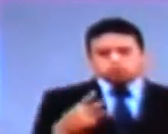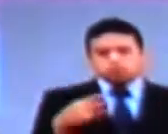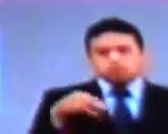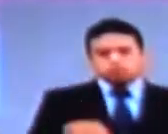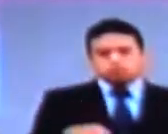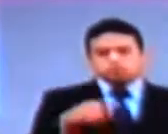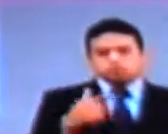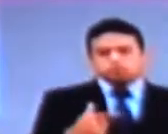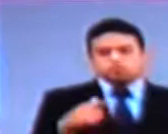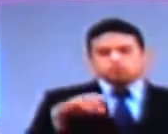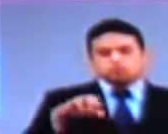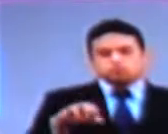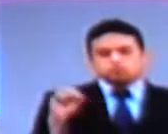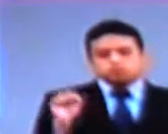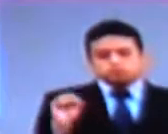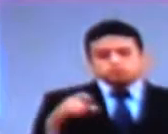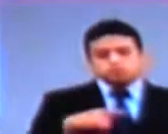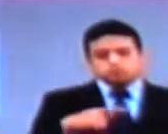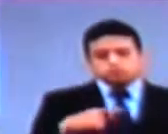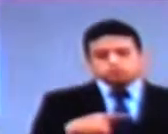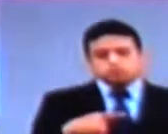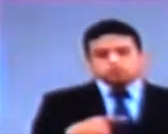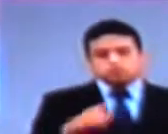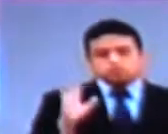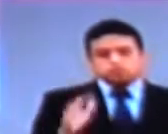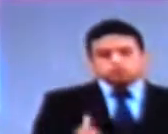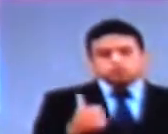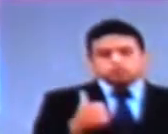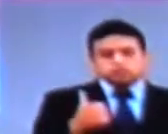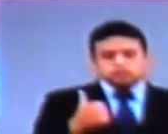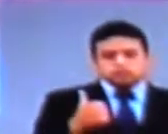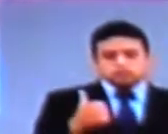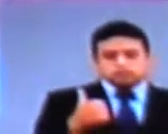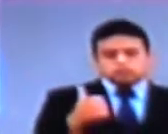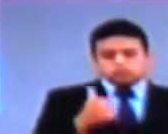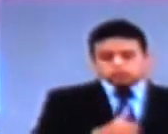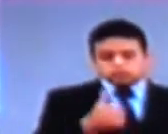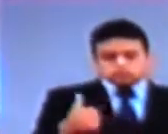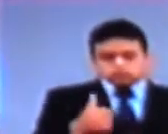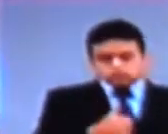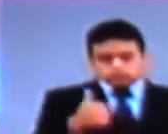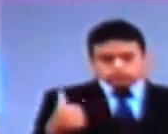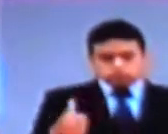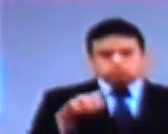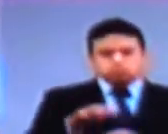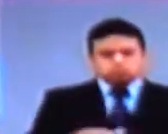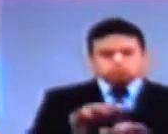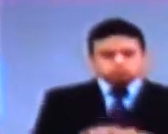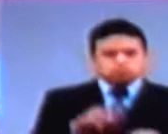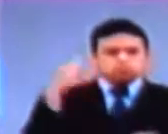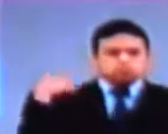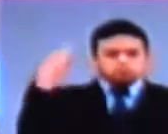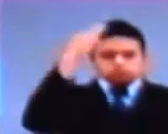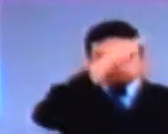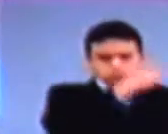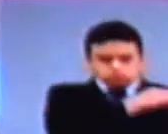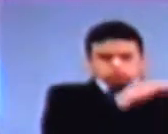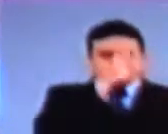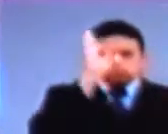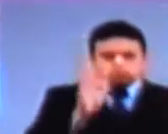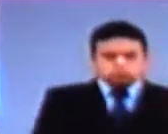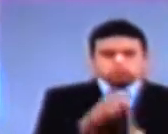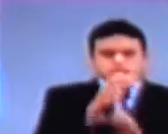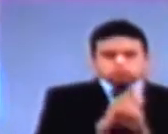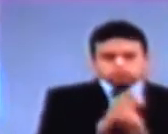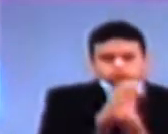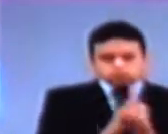29 segundos que me restam sobre a 11ª caminhada com Maria. Um evento que já está no